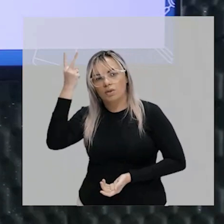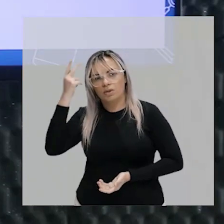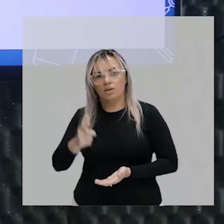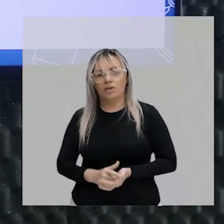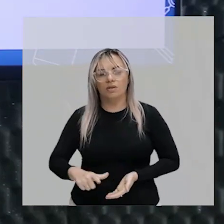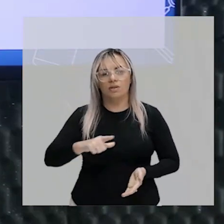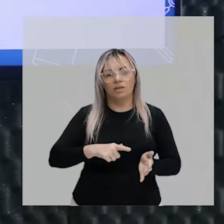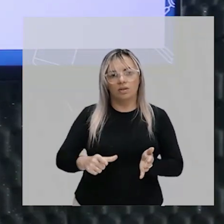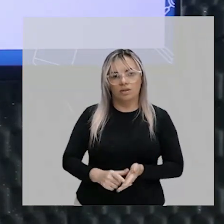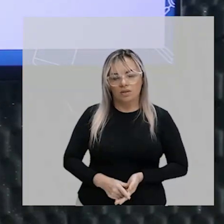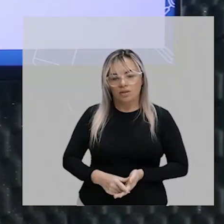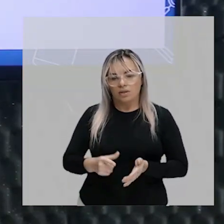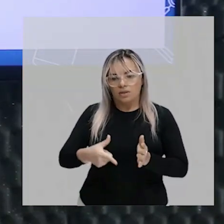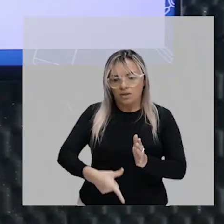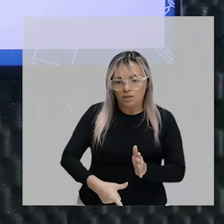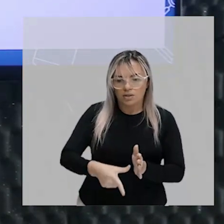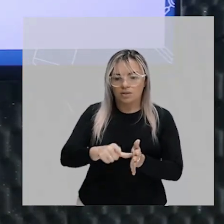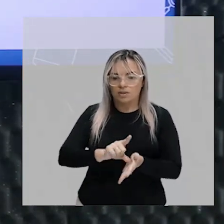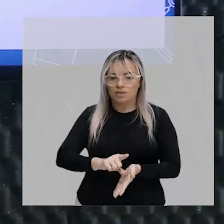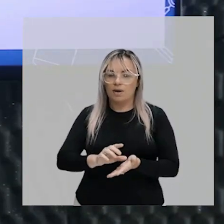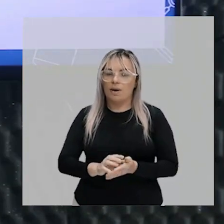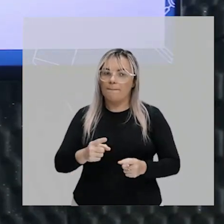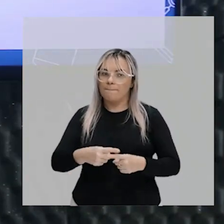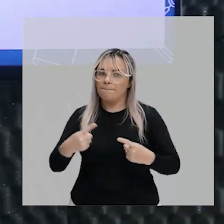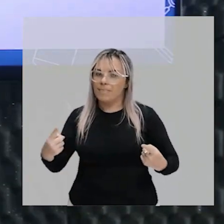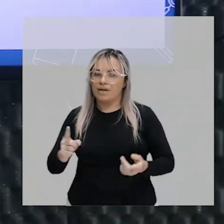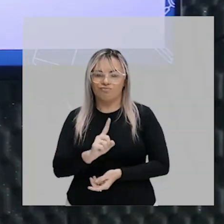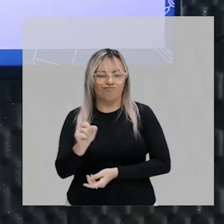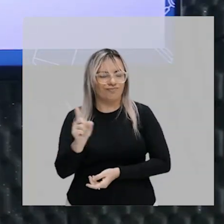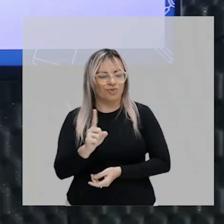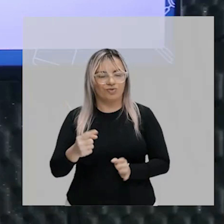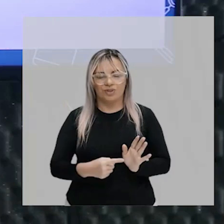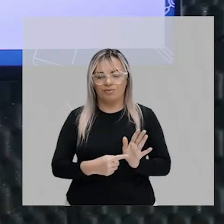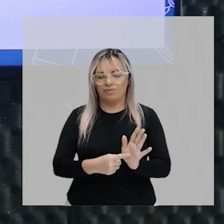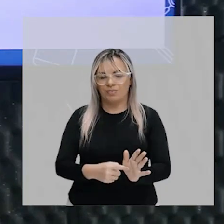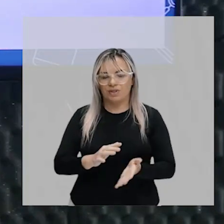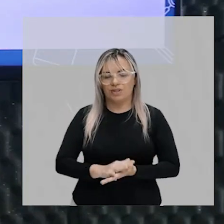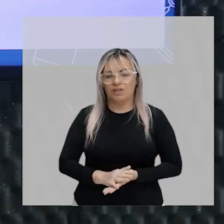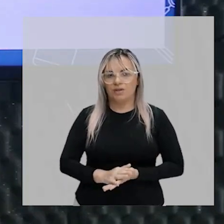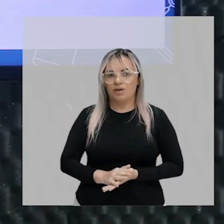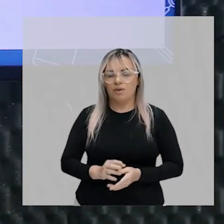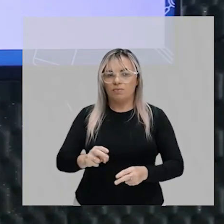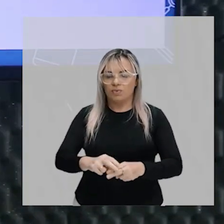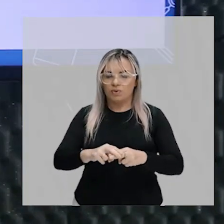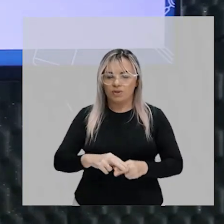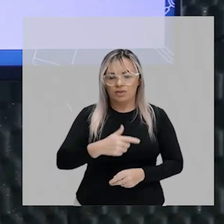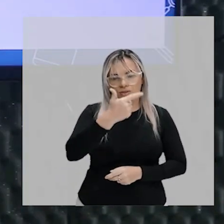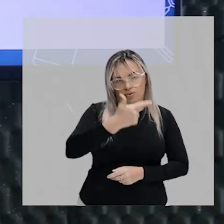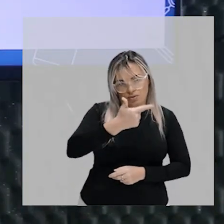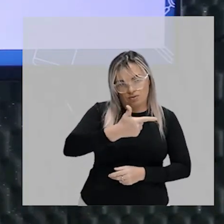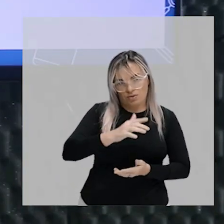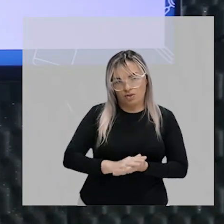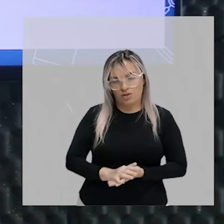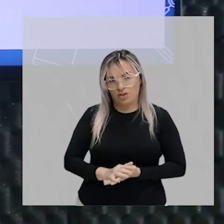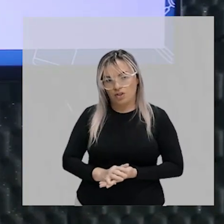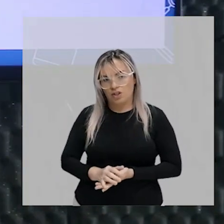tá não foi o caso Então por esse motivo essa segunda afirmação aí já é falsa de cara tá bom terceira